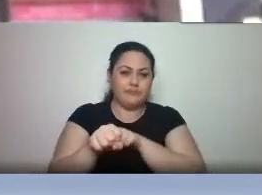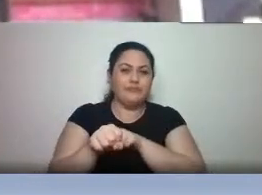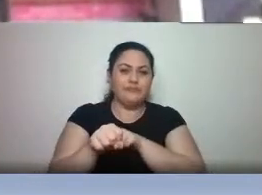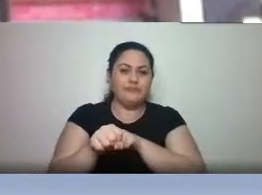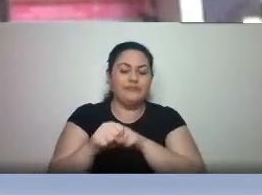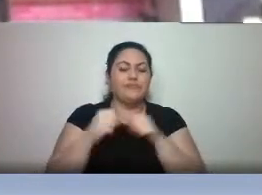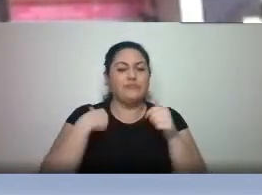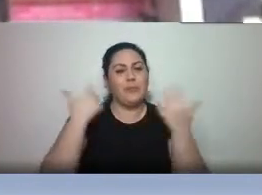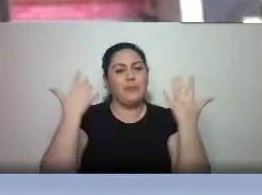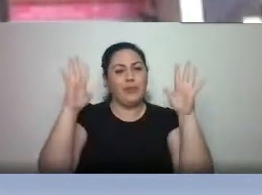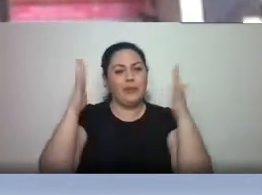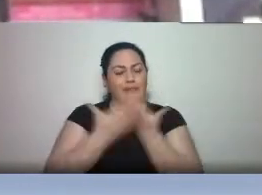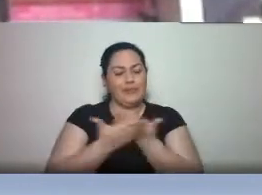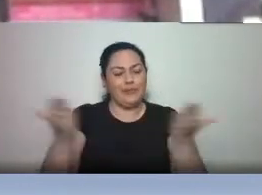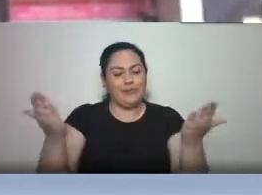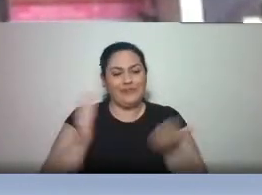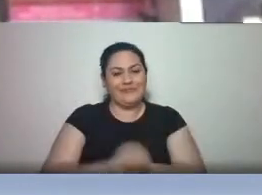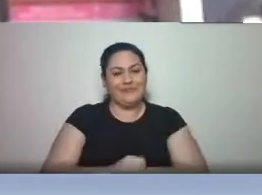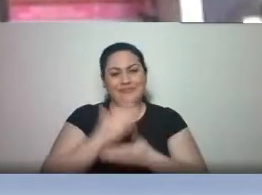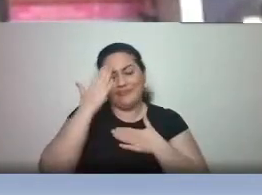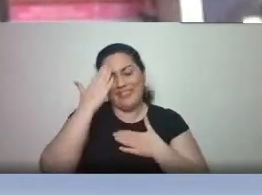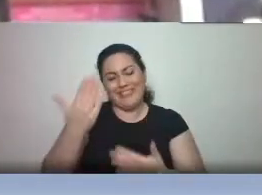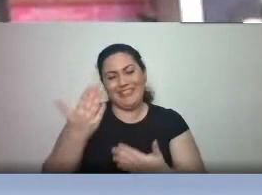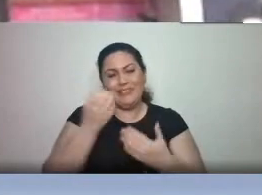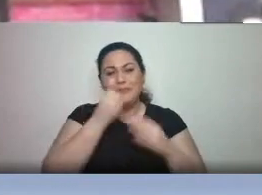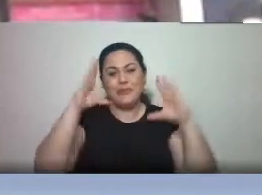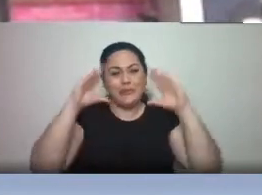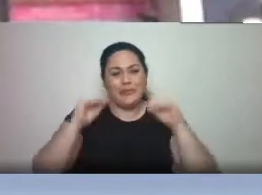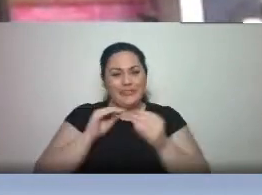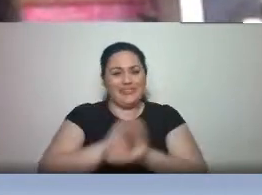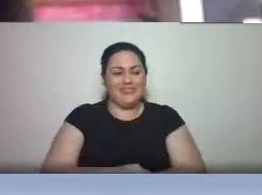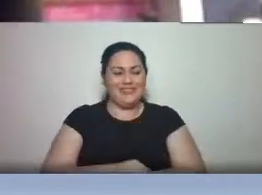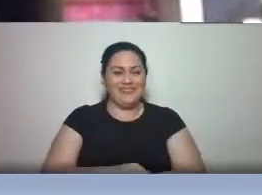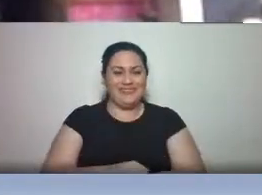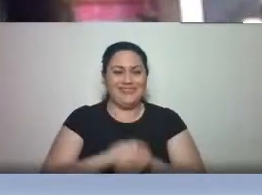os parabéns a todos. Muito obrigada, boa noite.